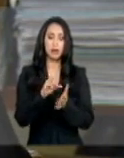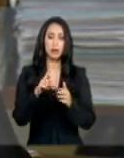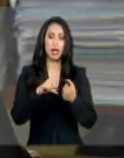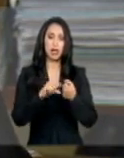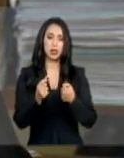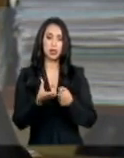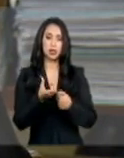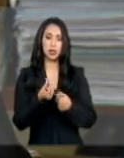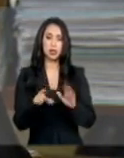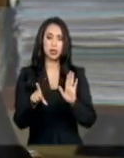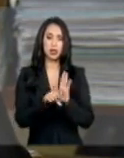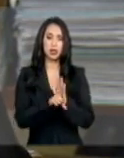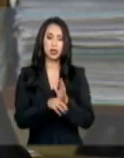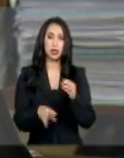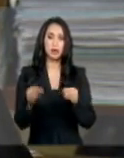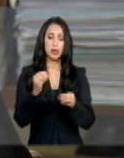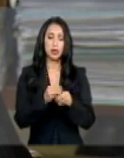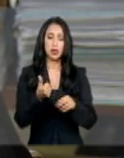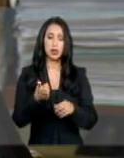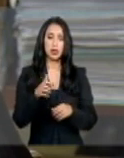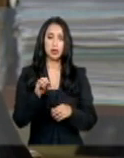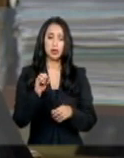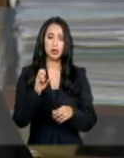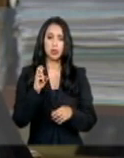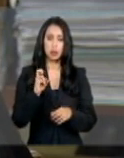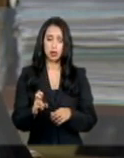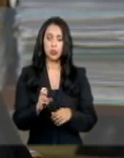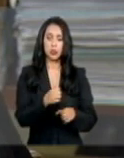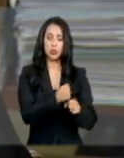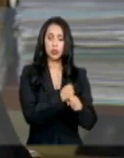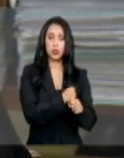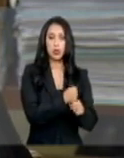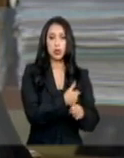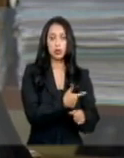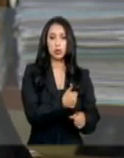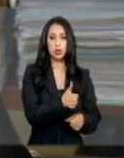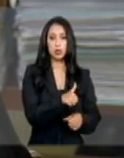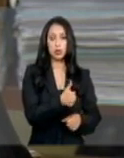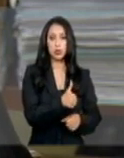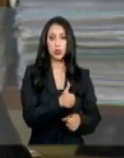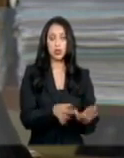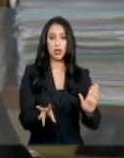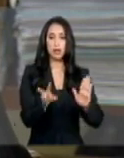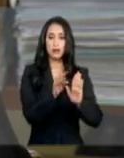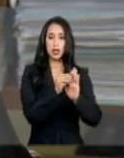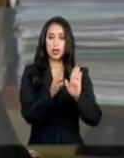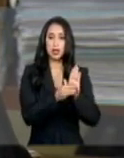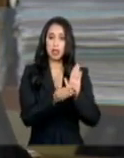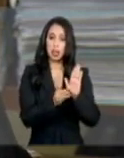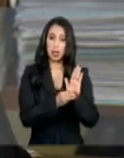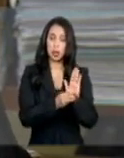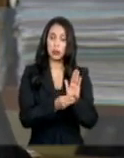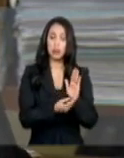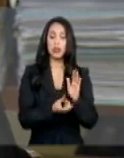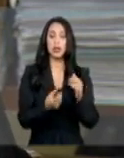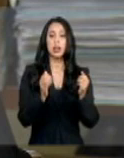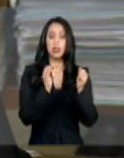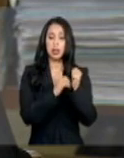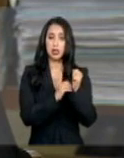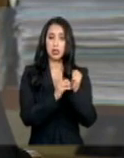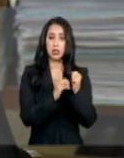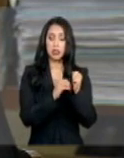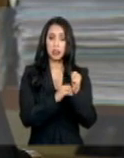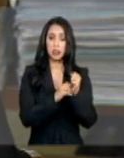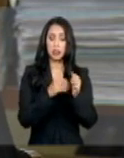complementar 105 de 2001 obteve dados acobertados por sigilo mediante requisição